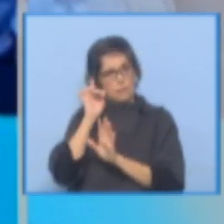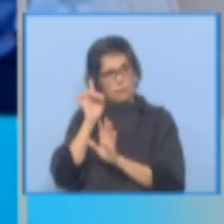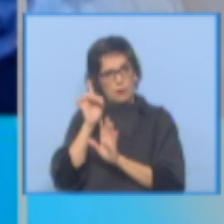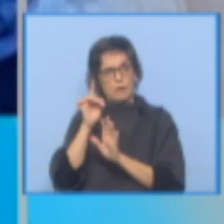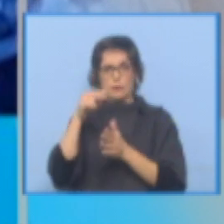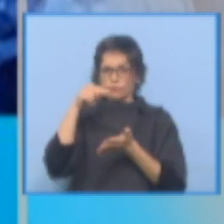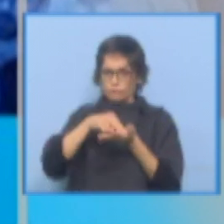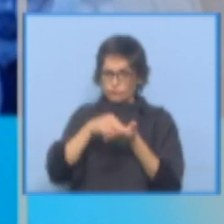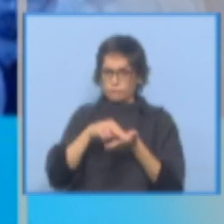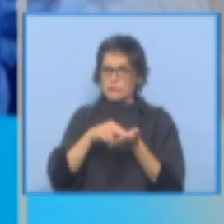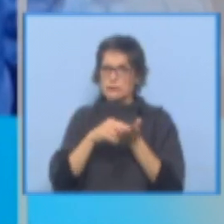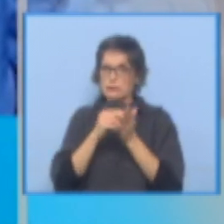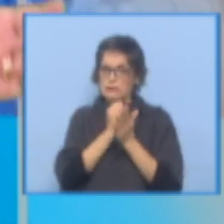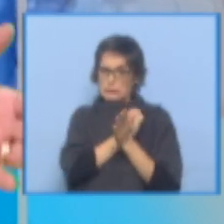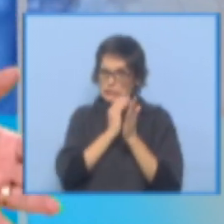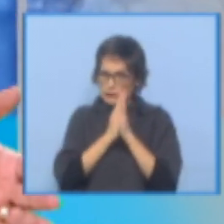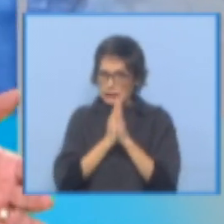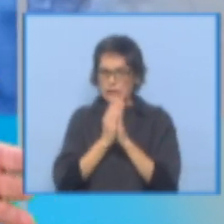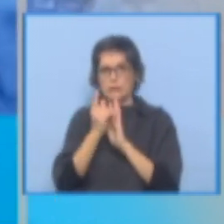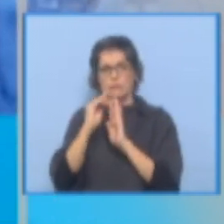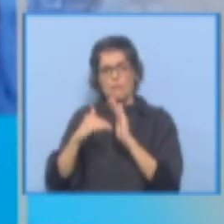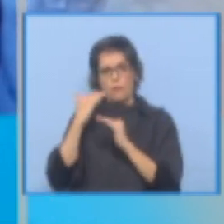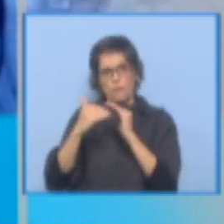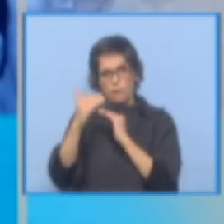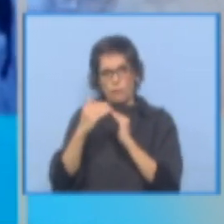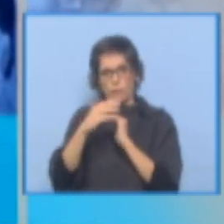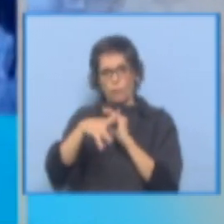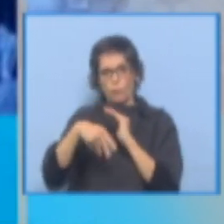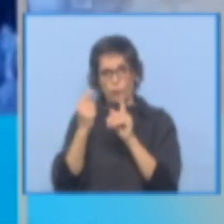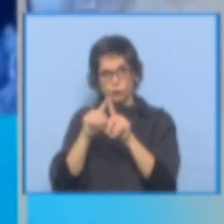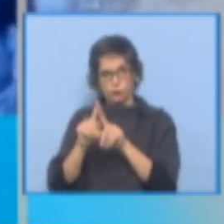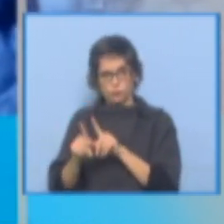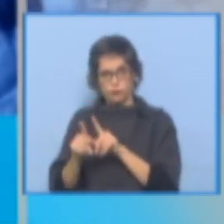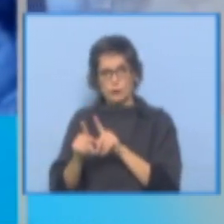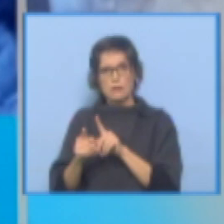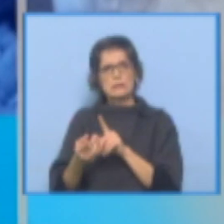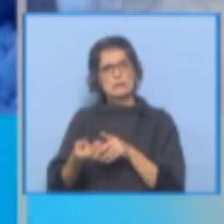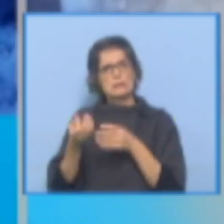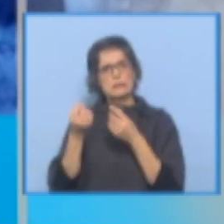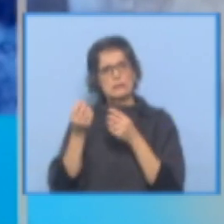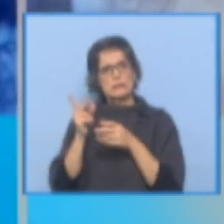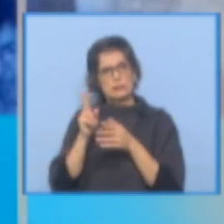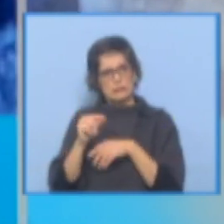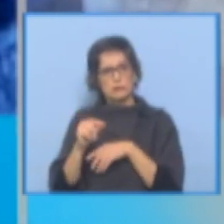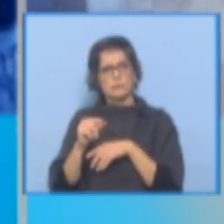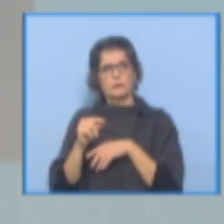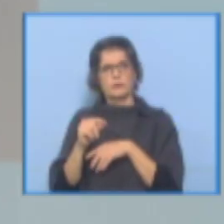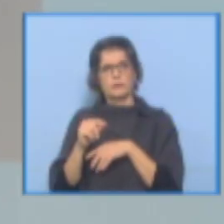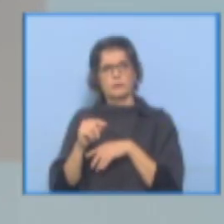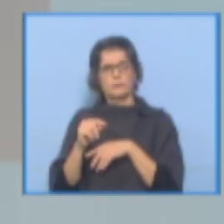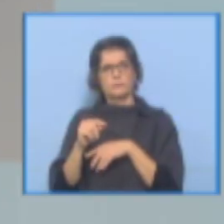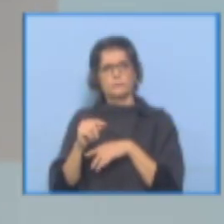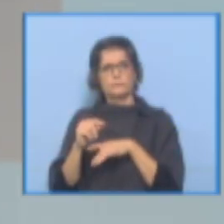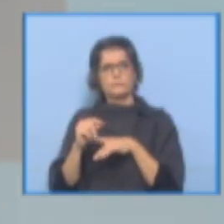esta proposta da Igreja se mantenha nos vários mundos e, em concreto, os juízes não tenham ainda, digamos, no